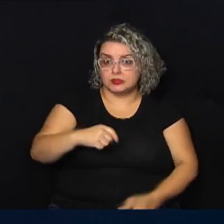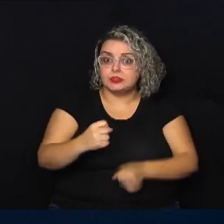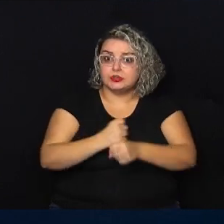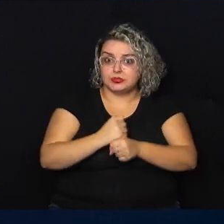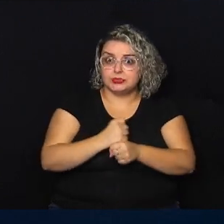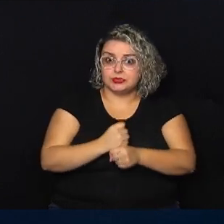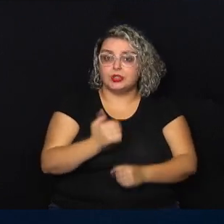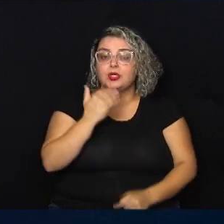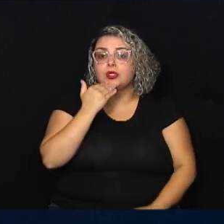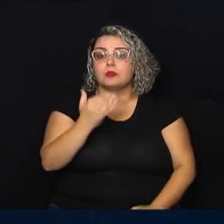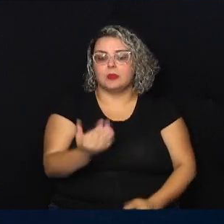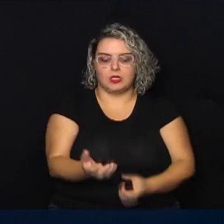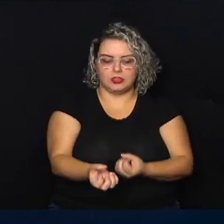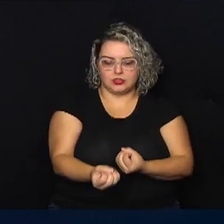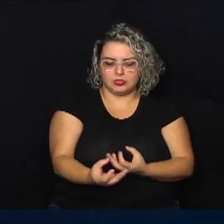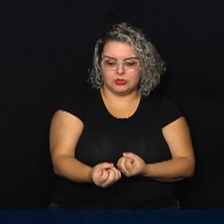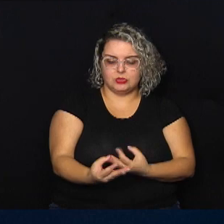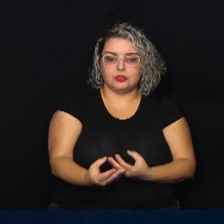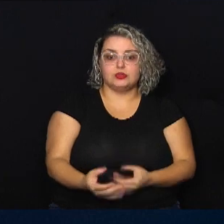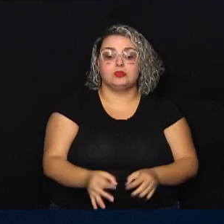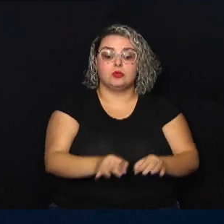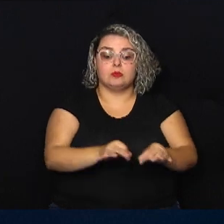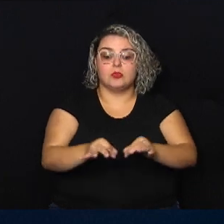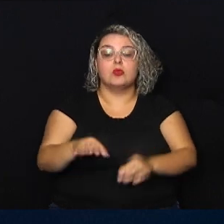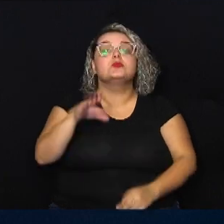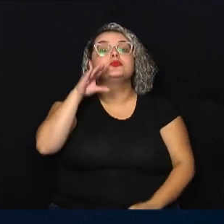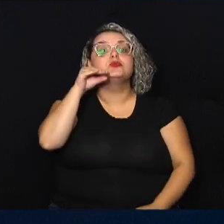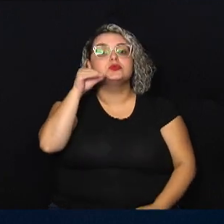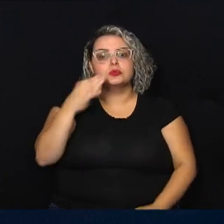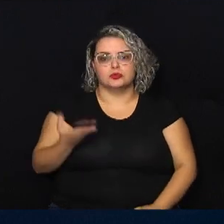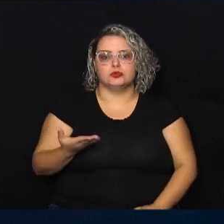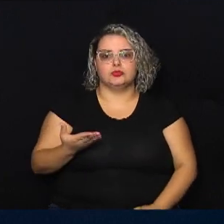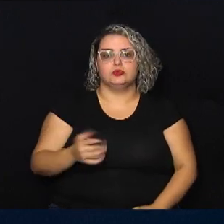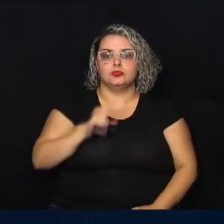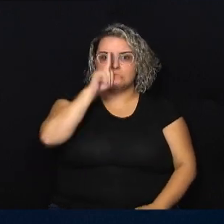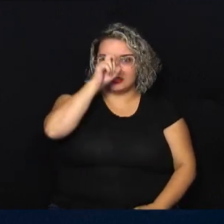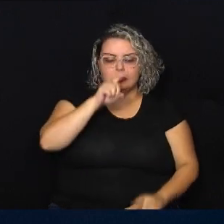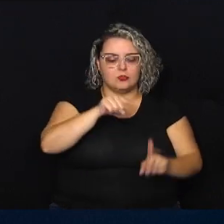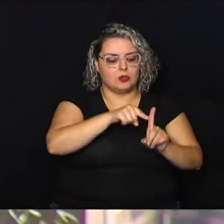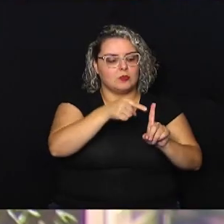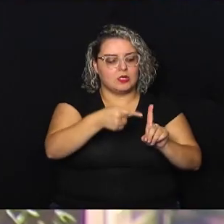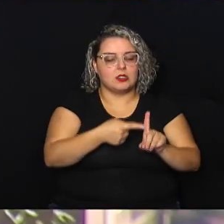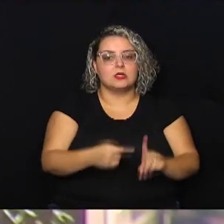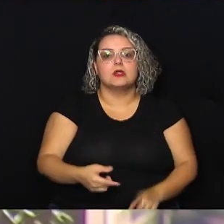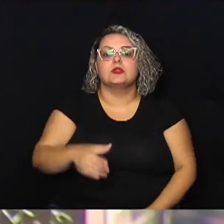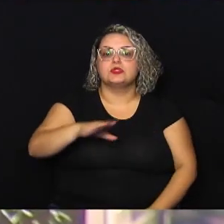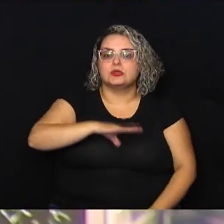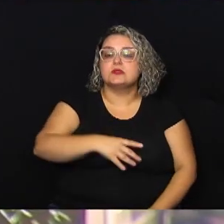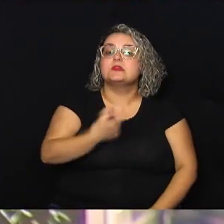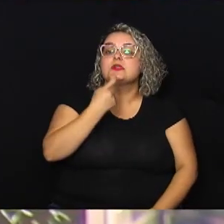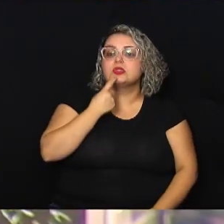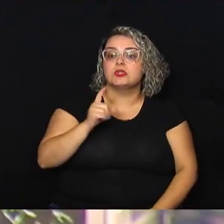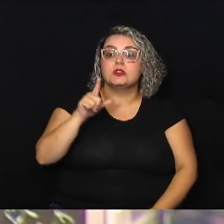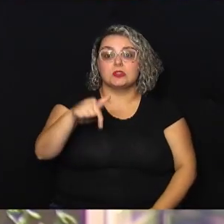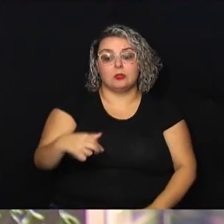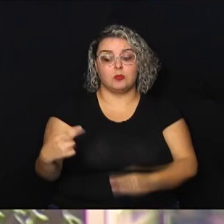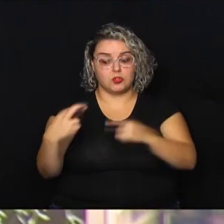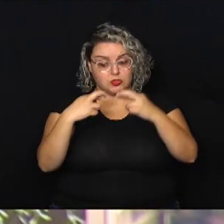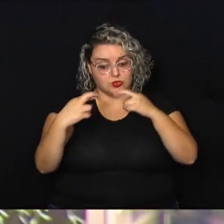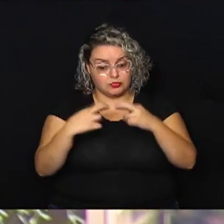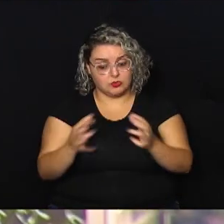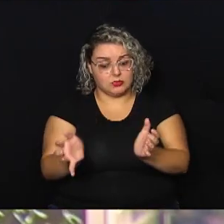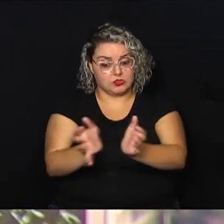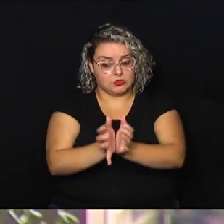que pede informações sobre o quadro de funcionários do Hospital Maternidade de Campinas, após a vigilância sanitária da